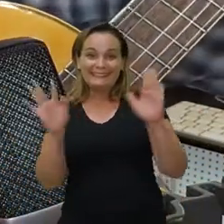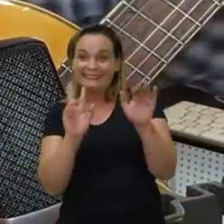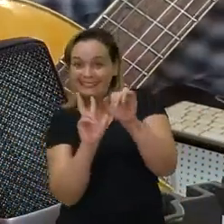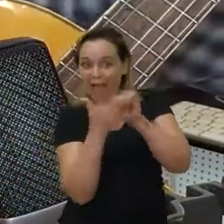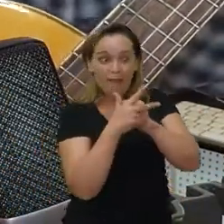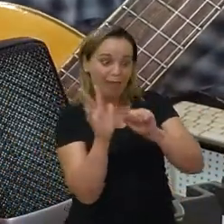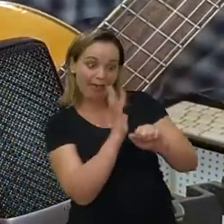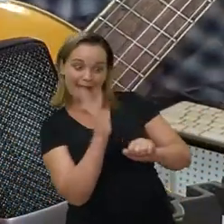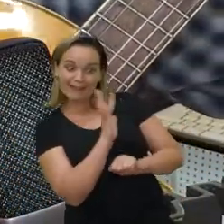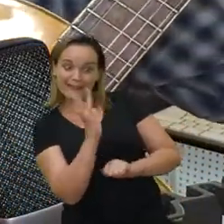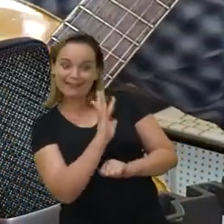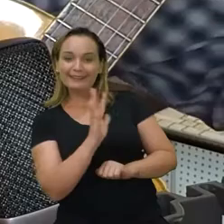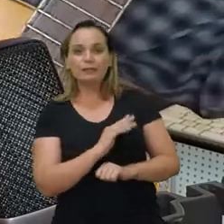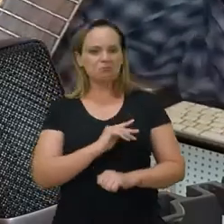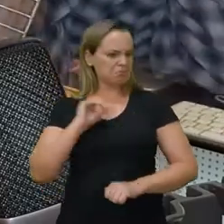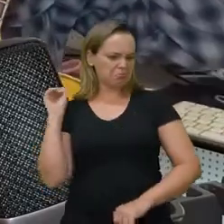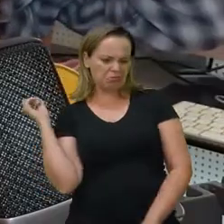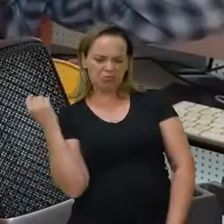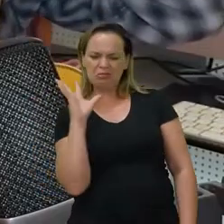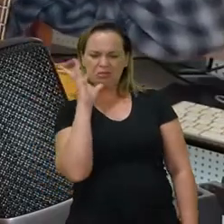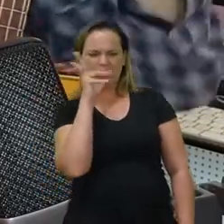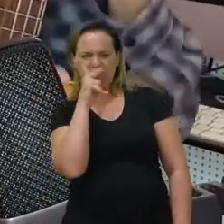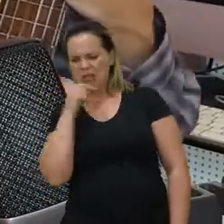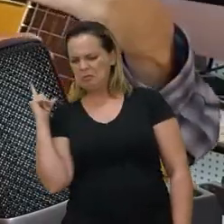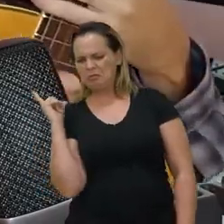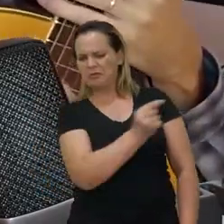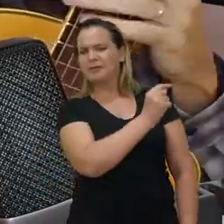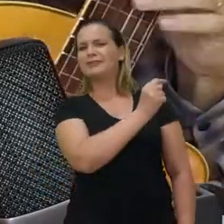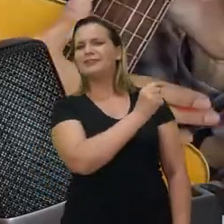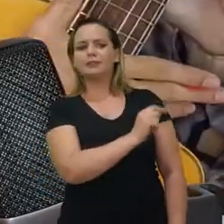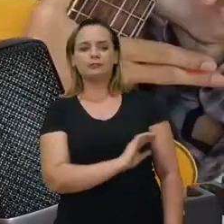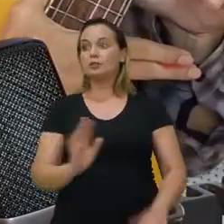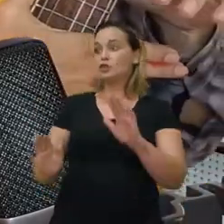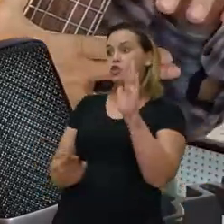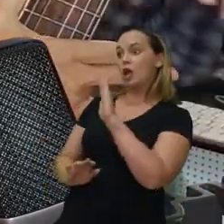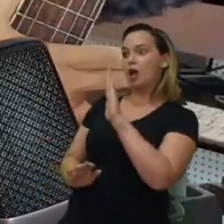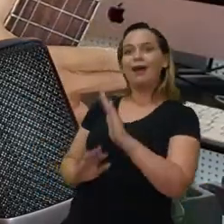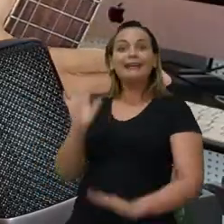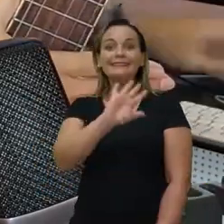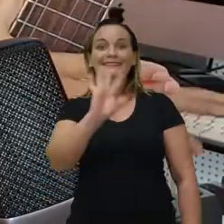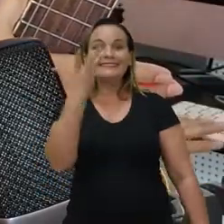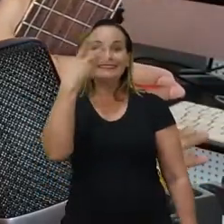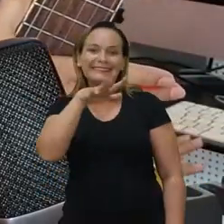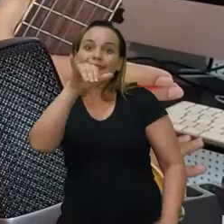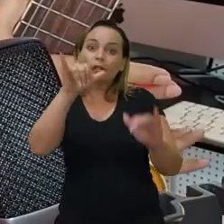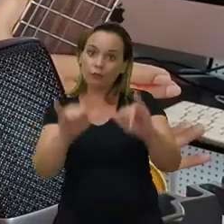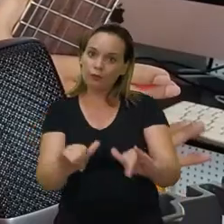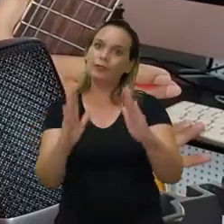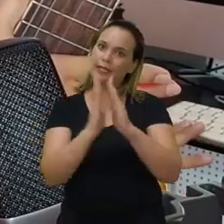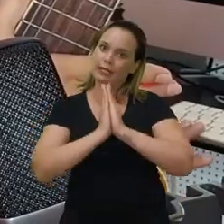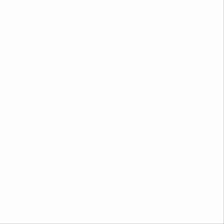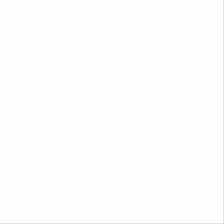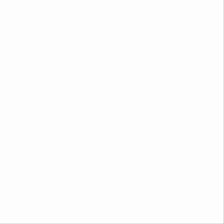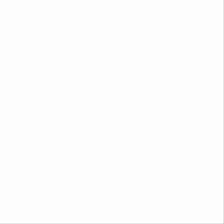Tchau, vírus! Já vai tarde esse vírus. Já vai tarde mesmo. Tchau. Tchau. Tchau, criançada. Fique em casa,